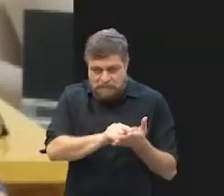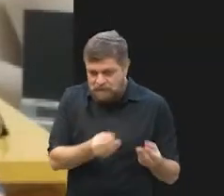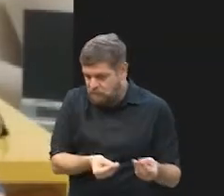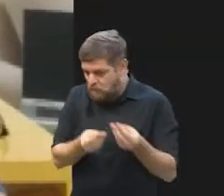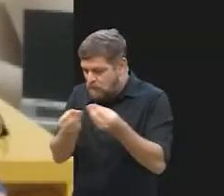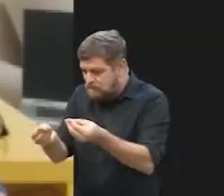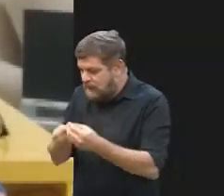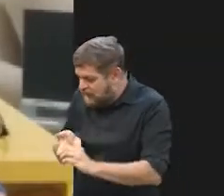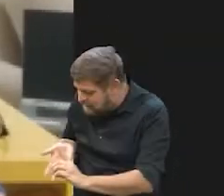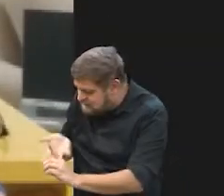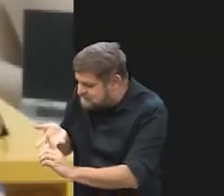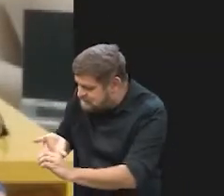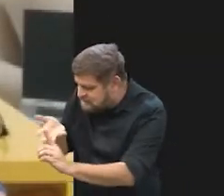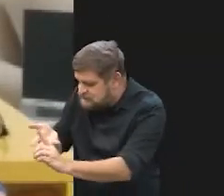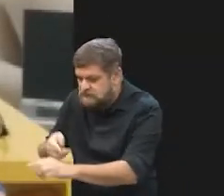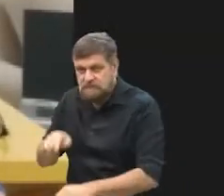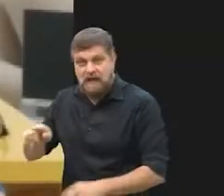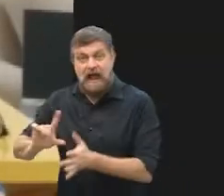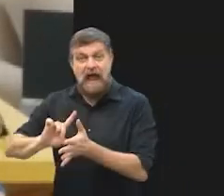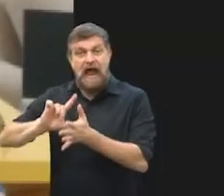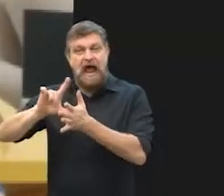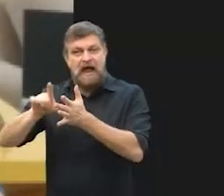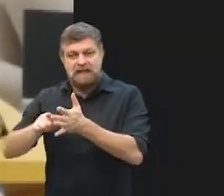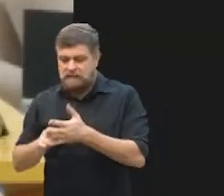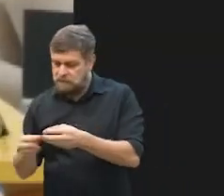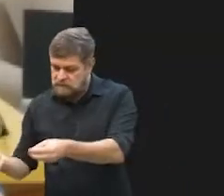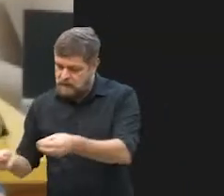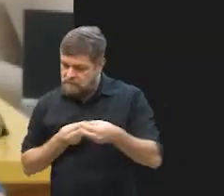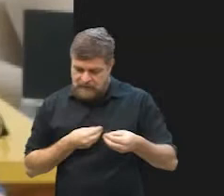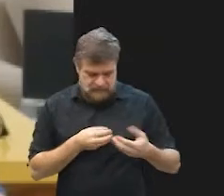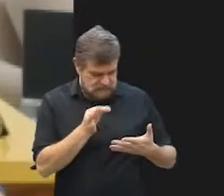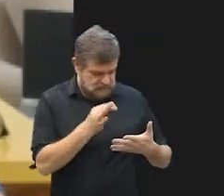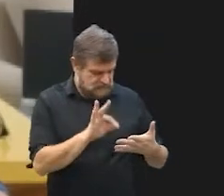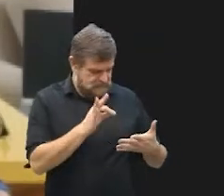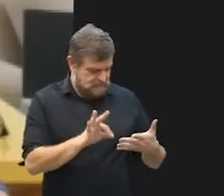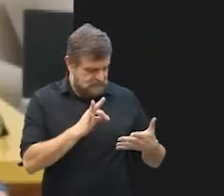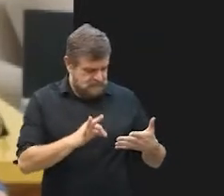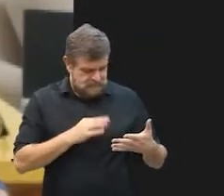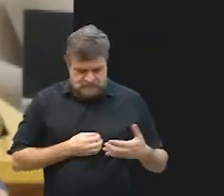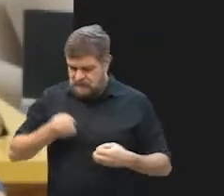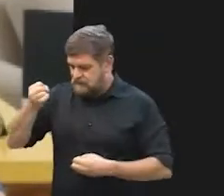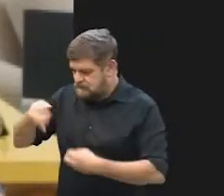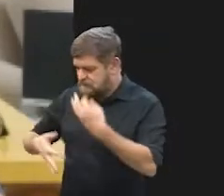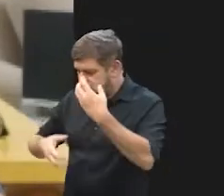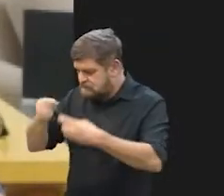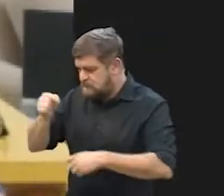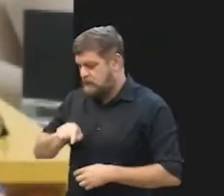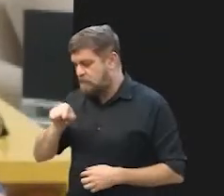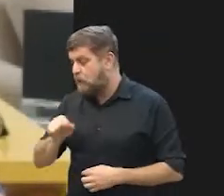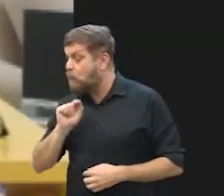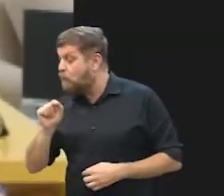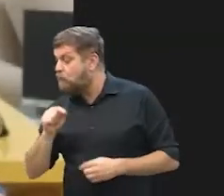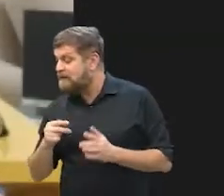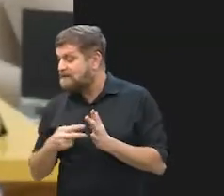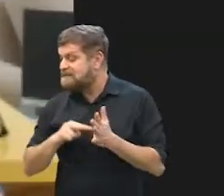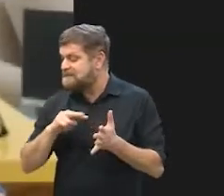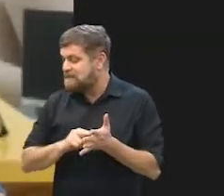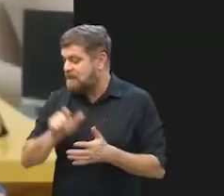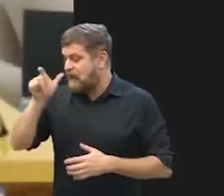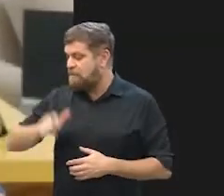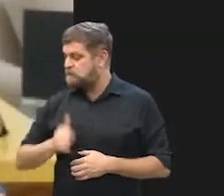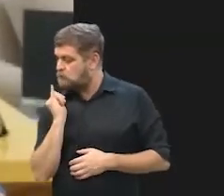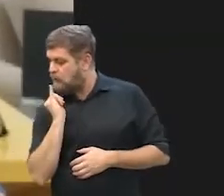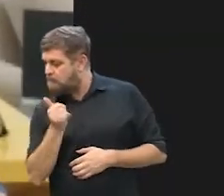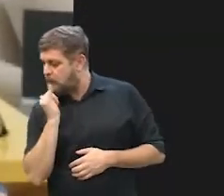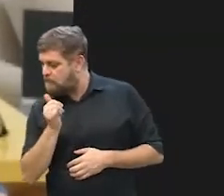aí incentiva ela e depois também ajuda a corrigir o texto, dá palpites, explica para ela, por exemplo, o que é um narrador, o que é